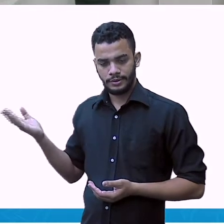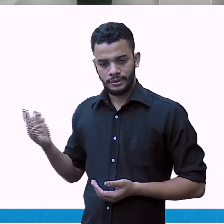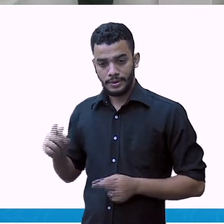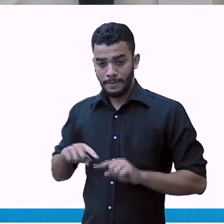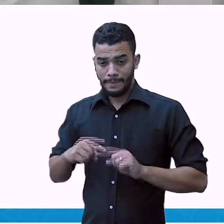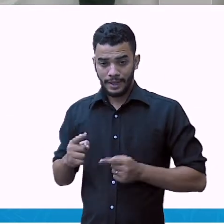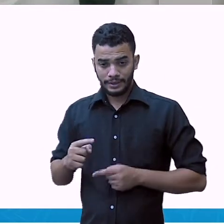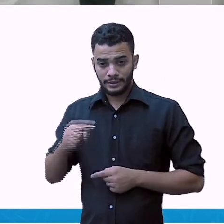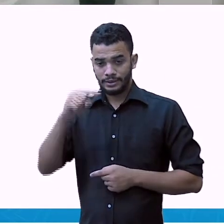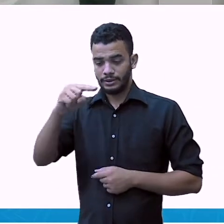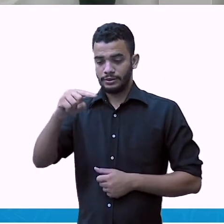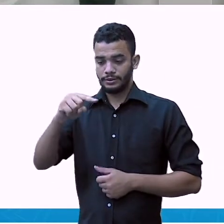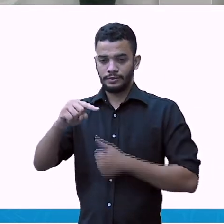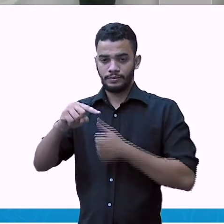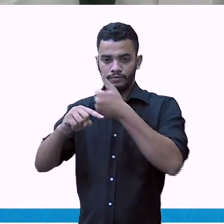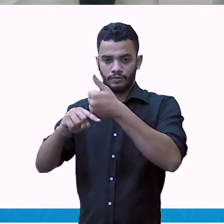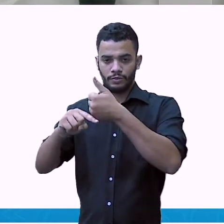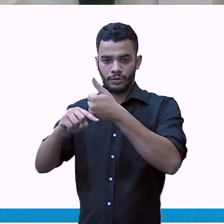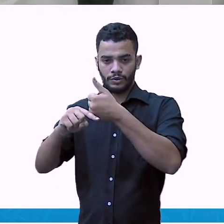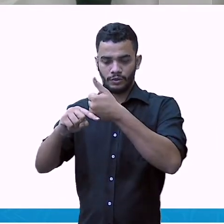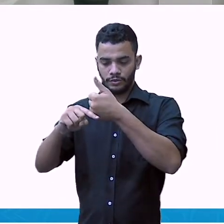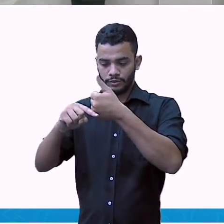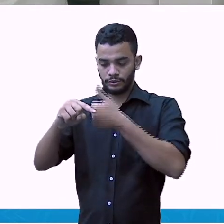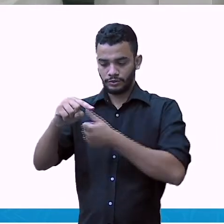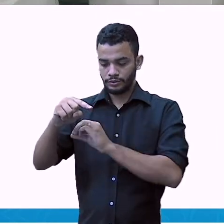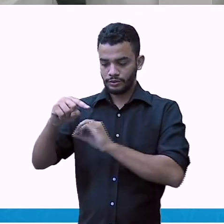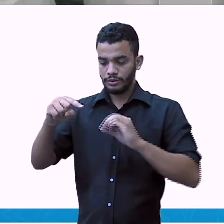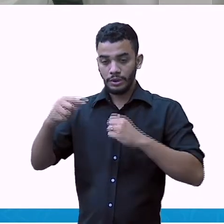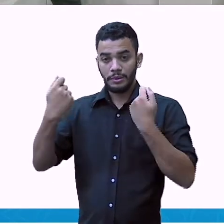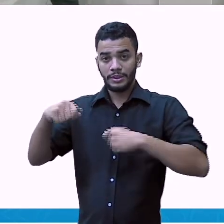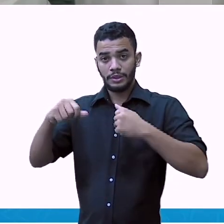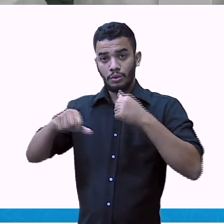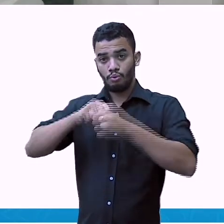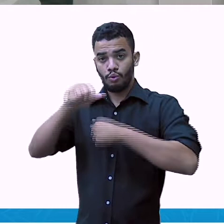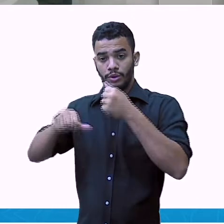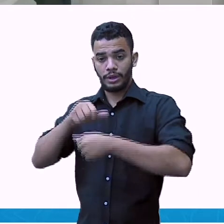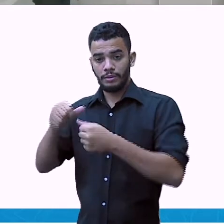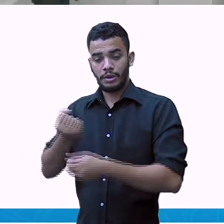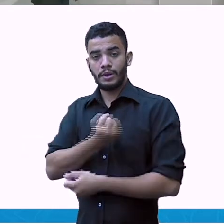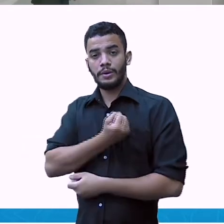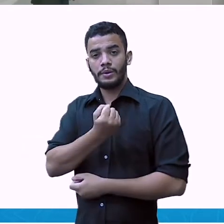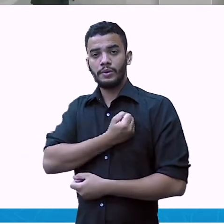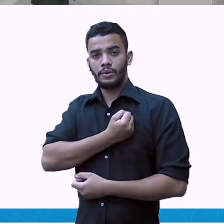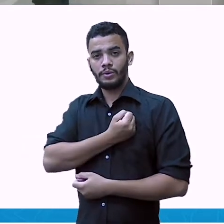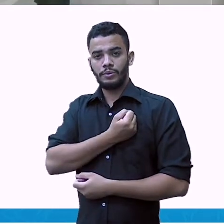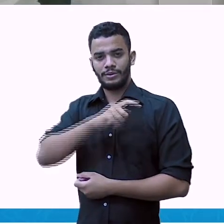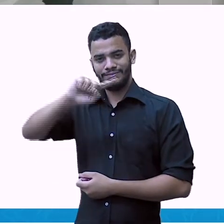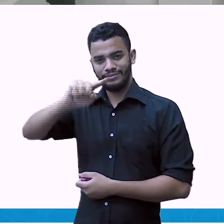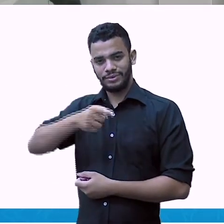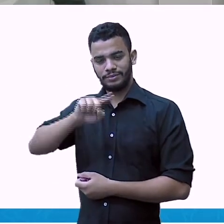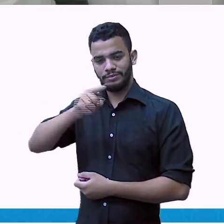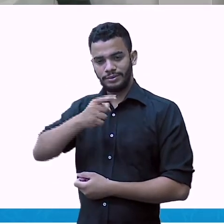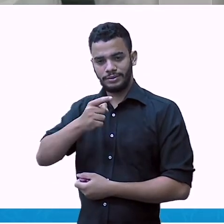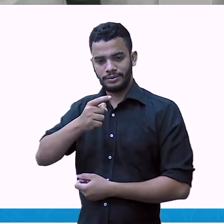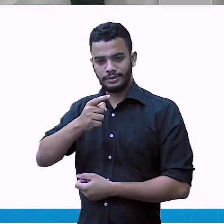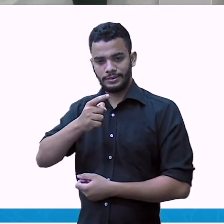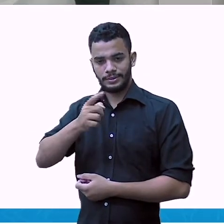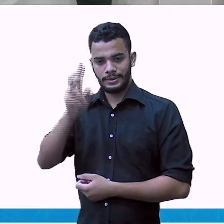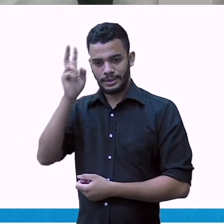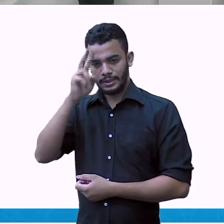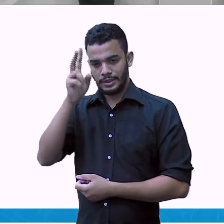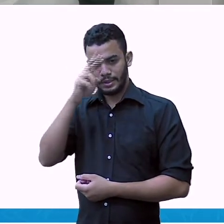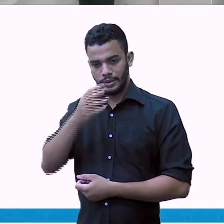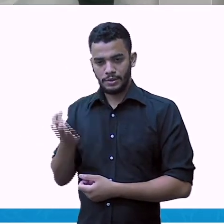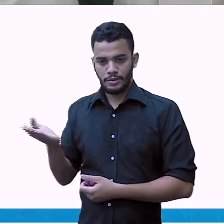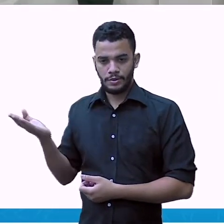esta fração em número decimal. E para ser número decimal, ele precisa ter a vírgula, que é